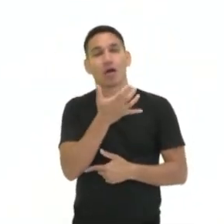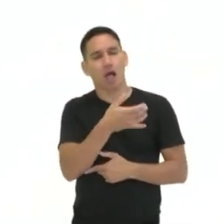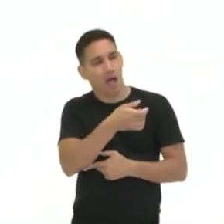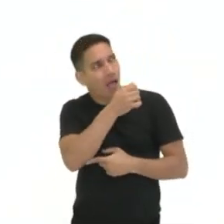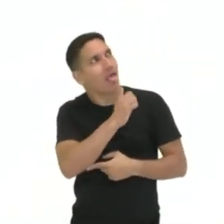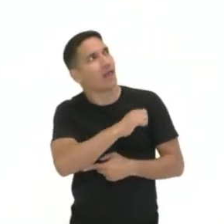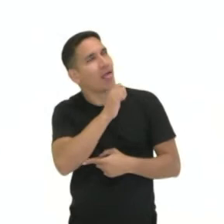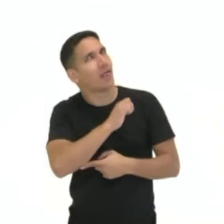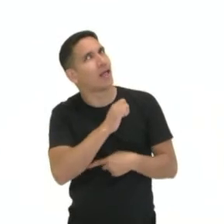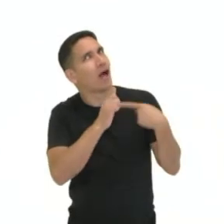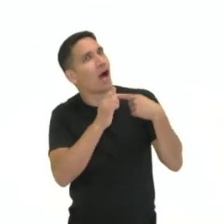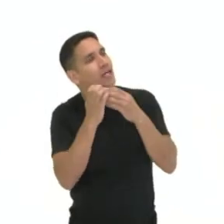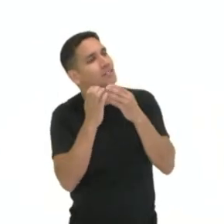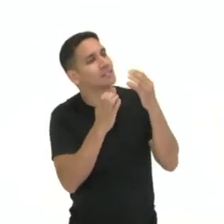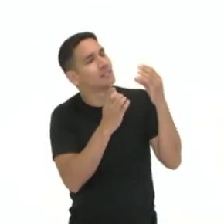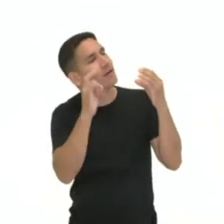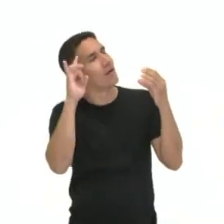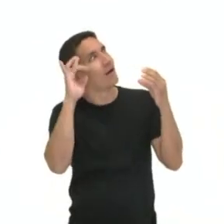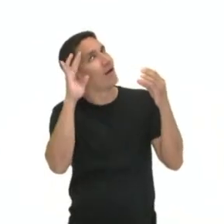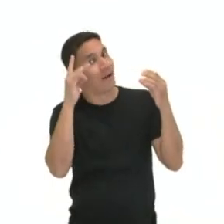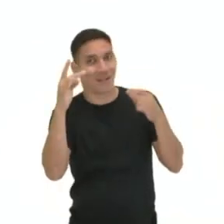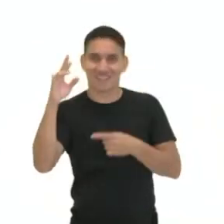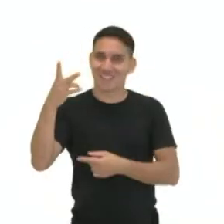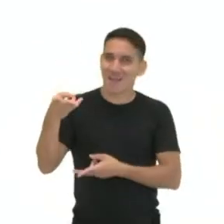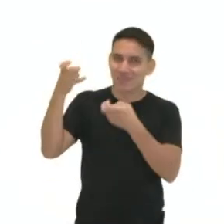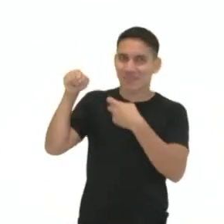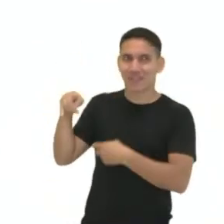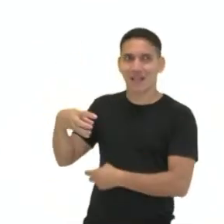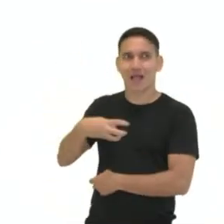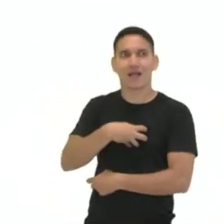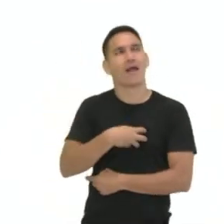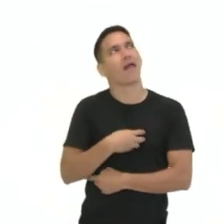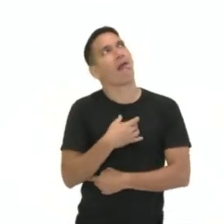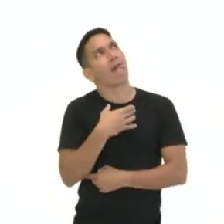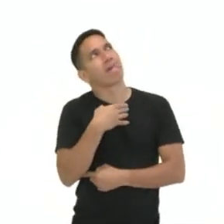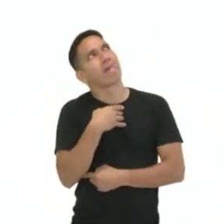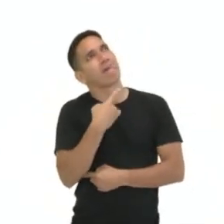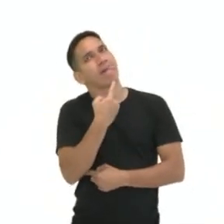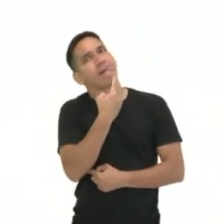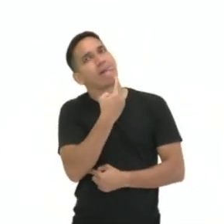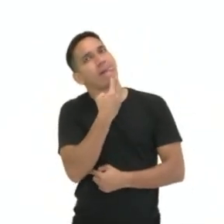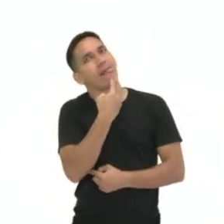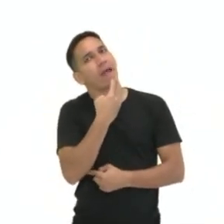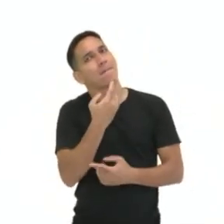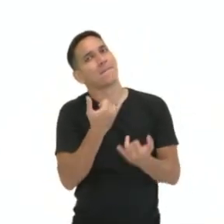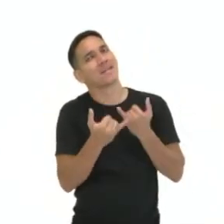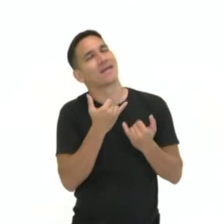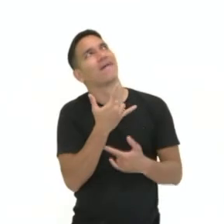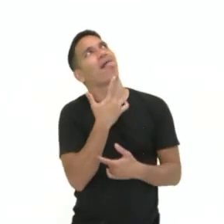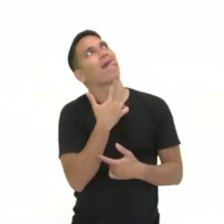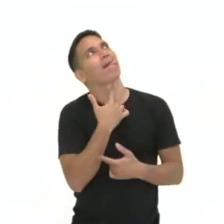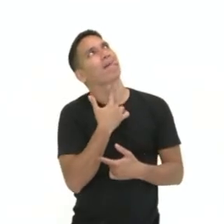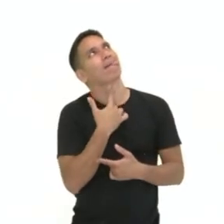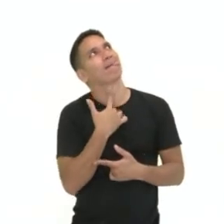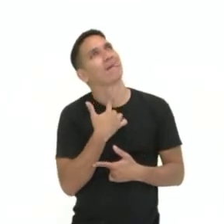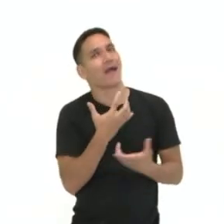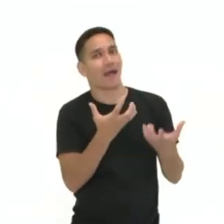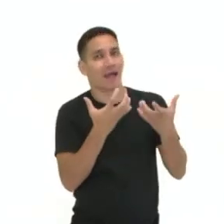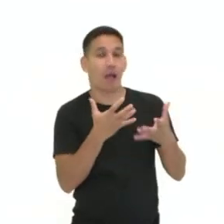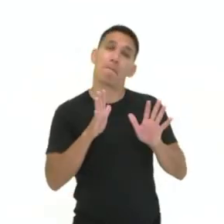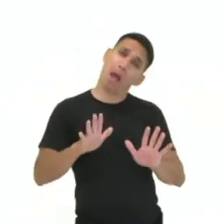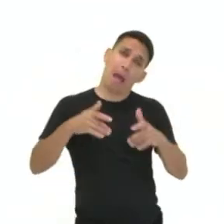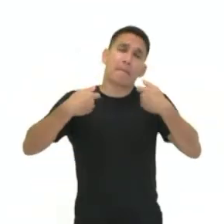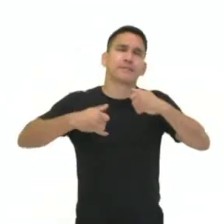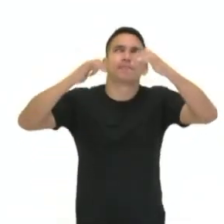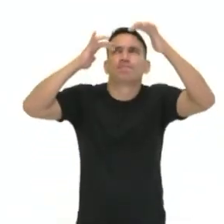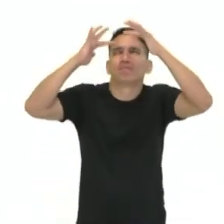sorvete de melancia. E observem que ela faz aquela expressão com a língua, né? Tipo, deu água na boca só de pensar. Mas ela vai ter que refletir, vai